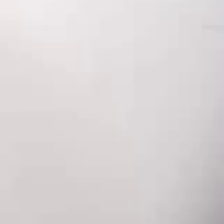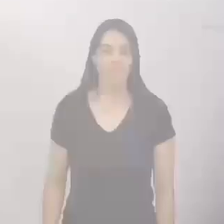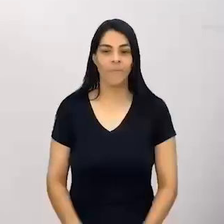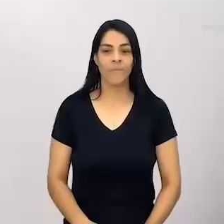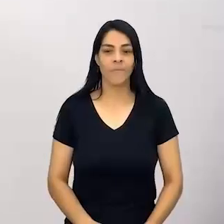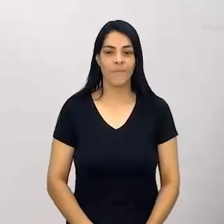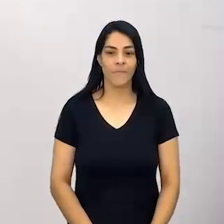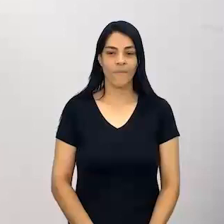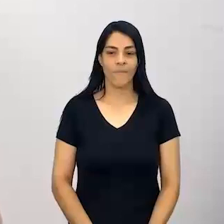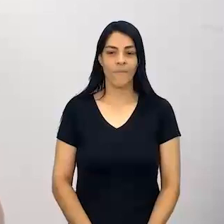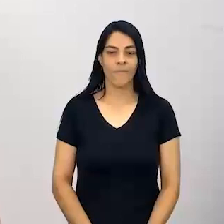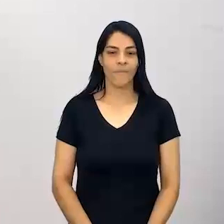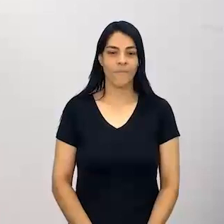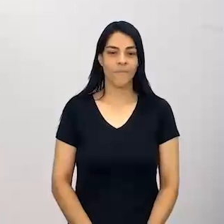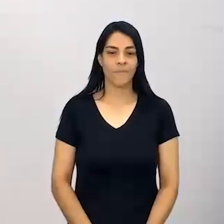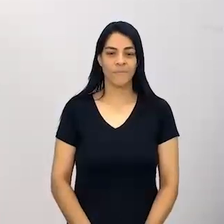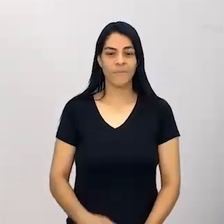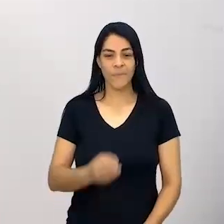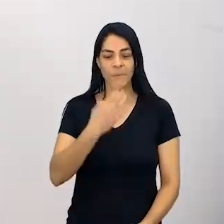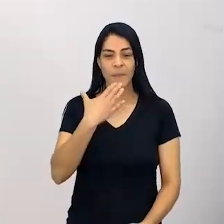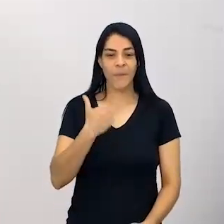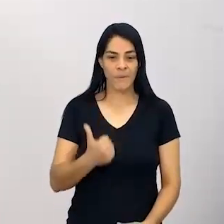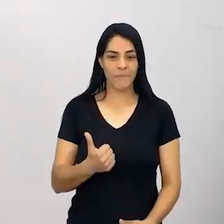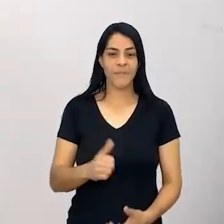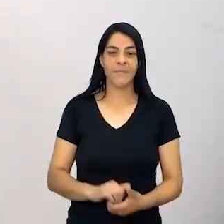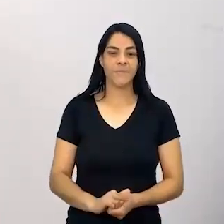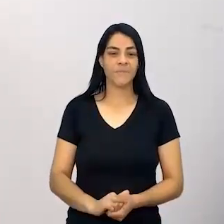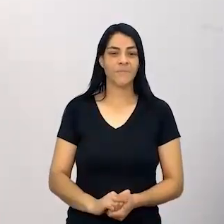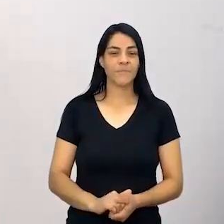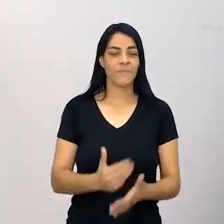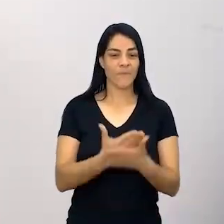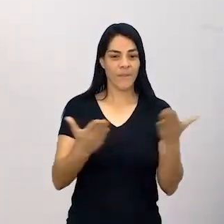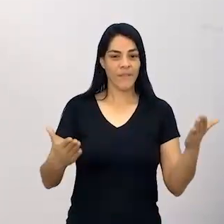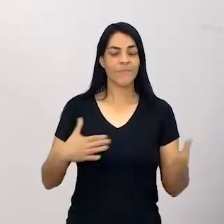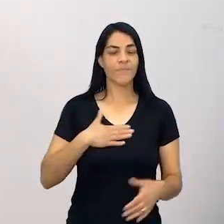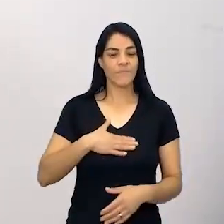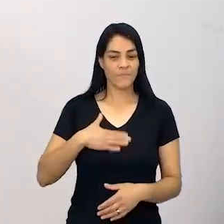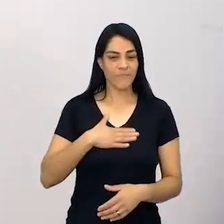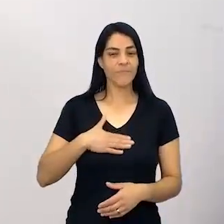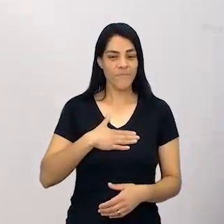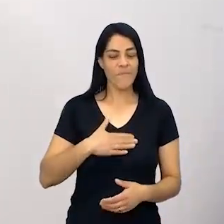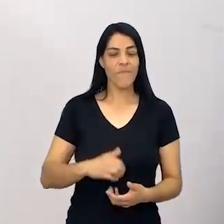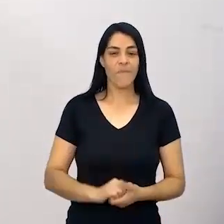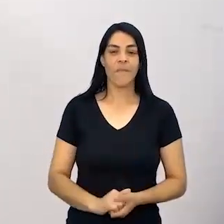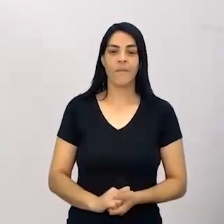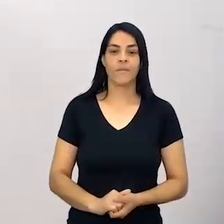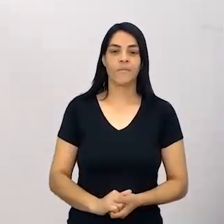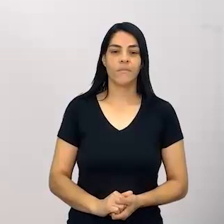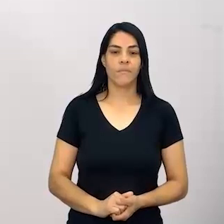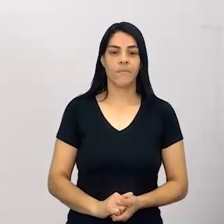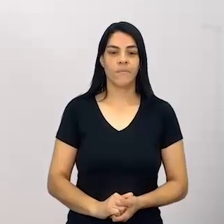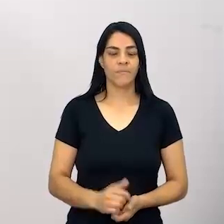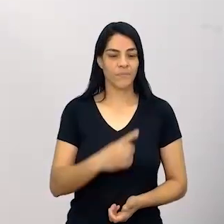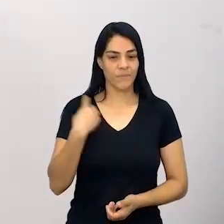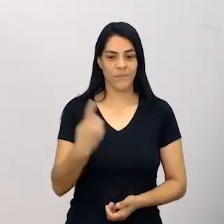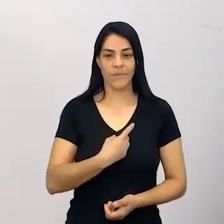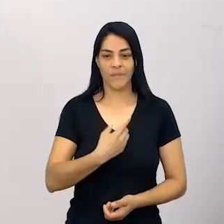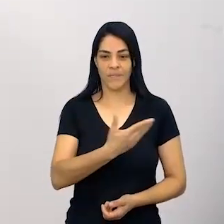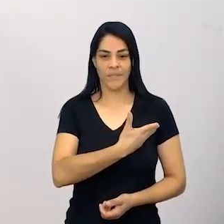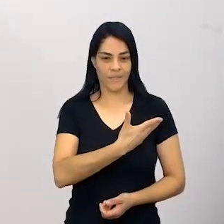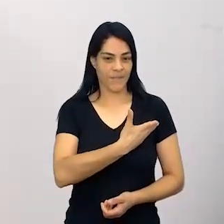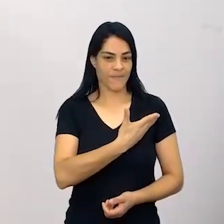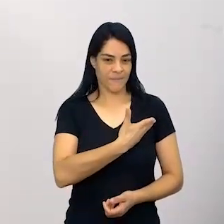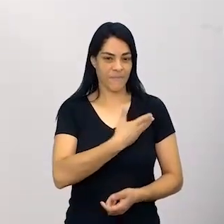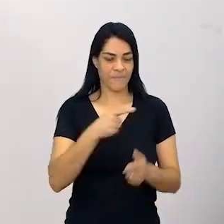Muito bem. E aí, gente, que gostoso ouvir. O nosso colega parceiro